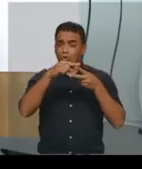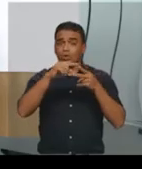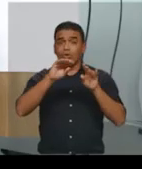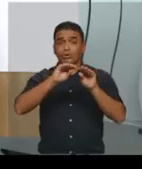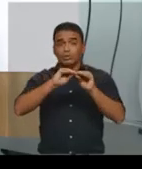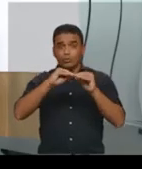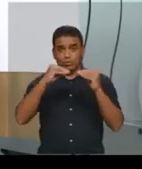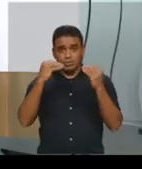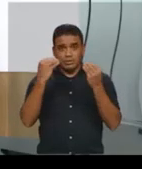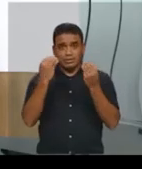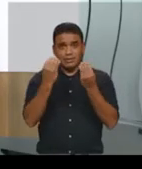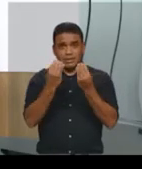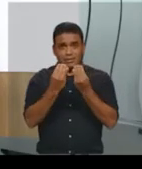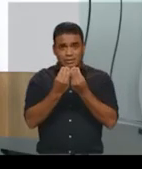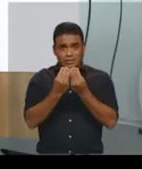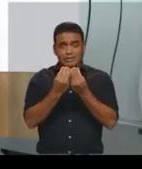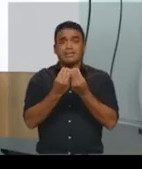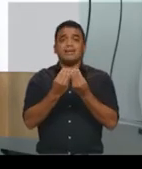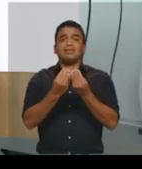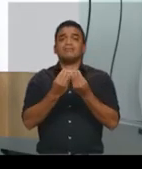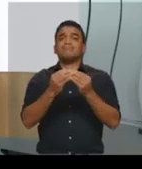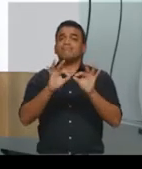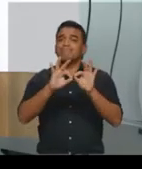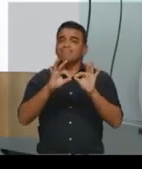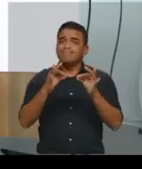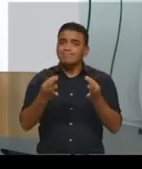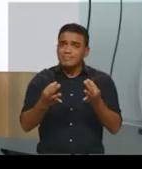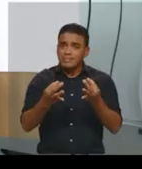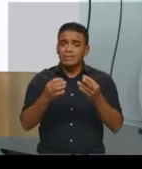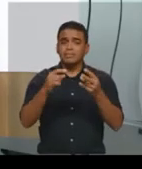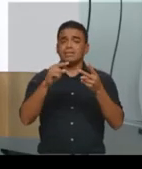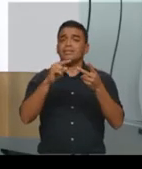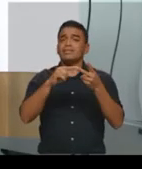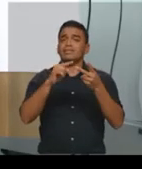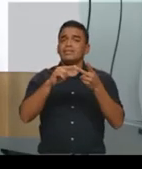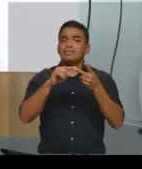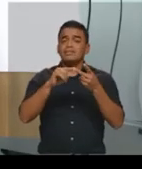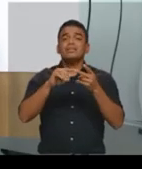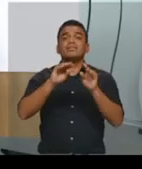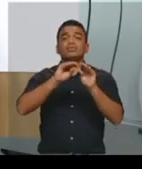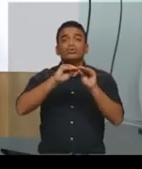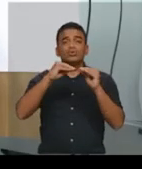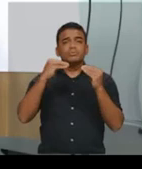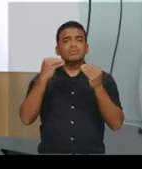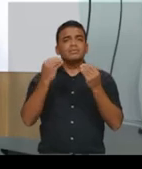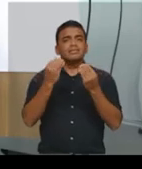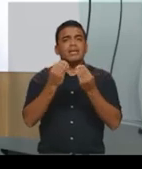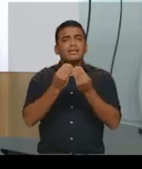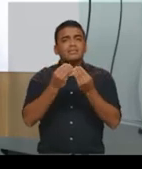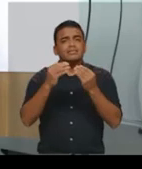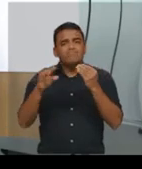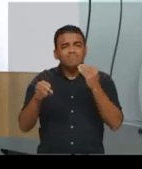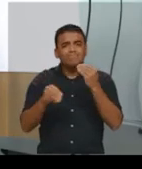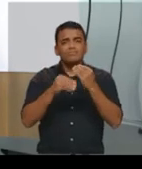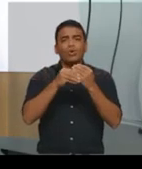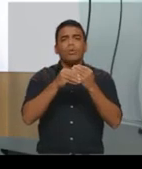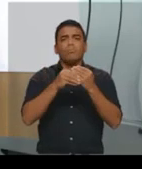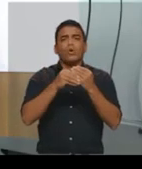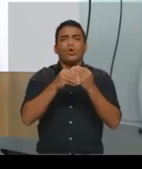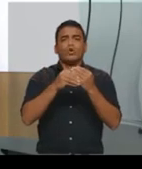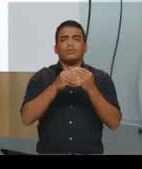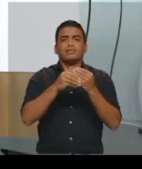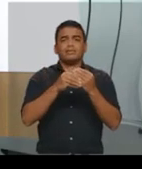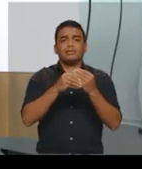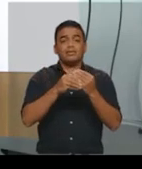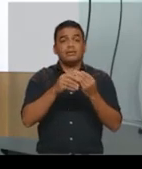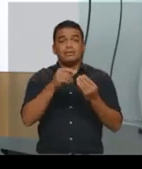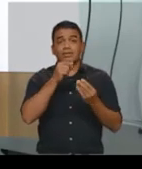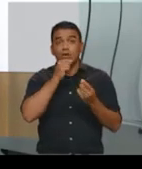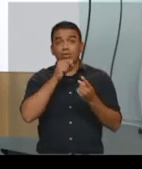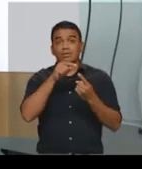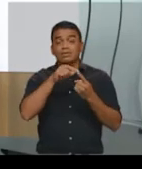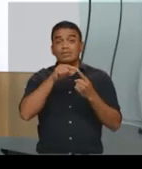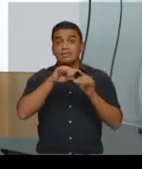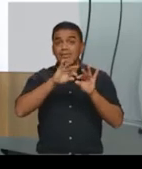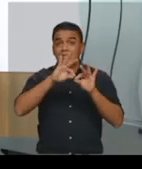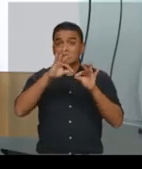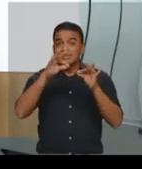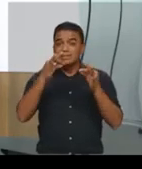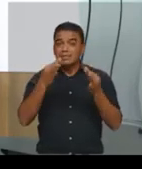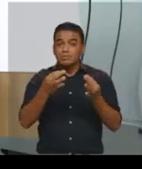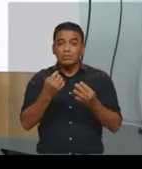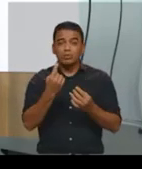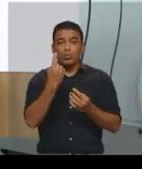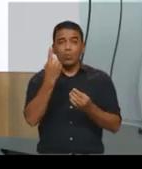simples e o que é uma substância composta. Lembrando que substância simples é sempre quando eu tenho um único elemento